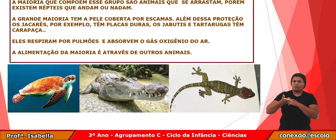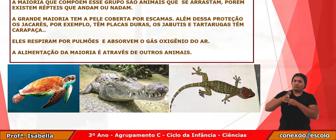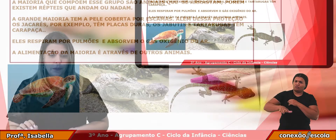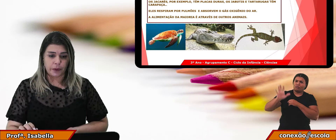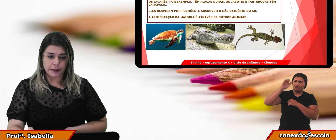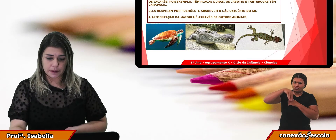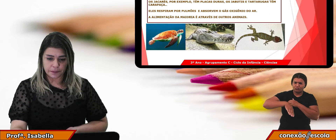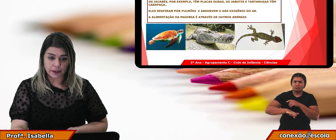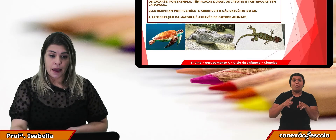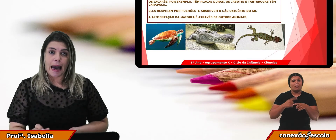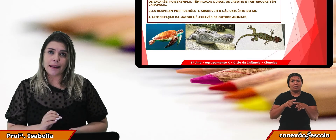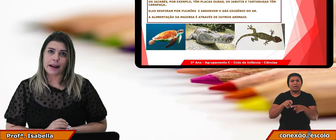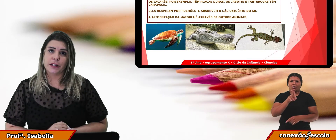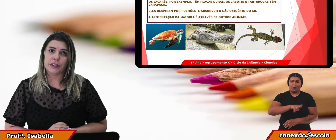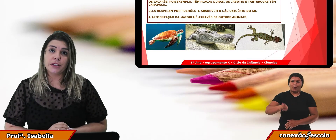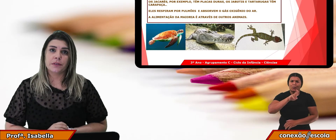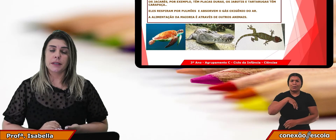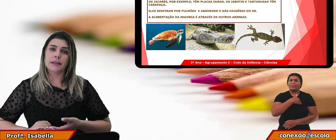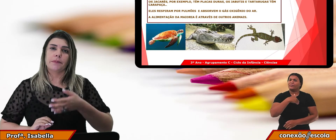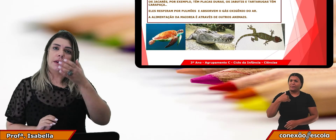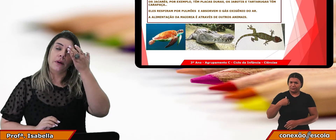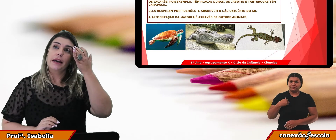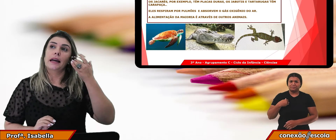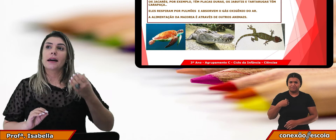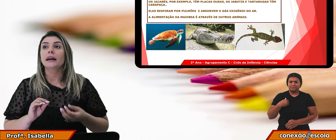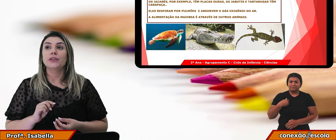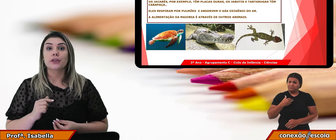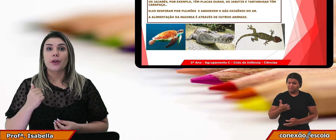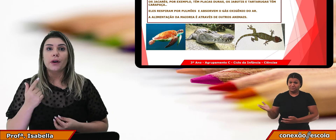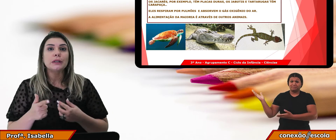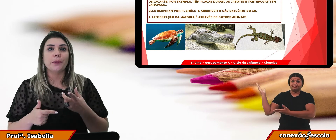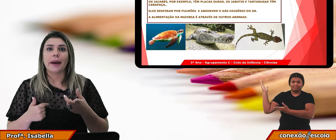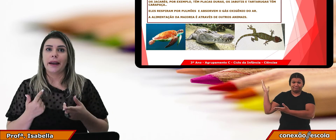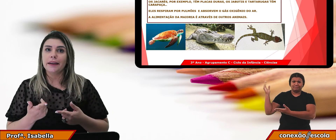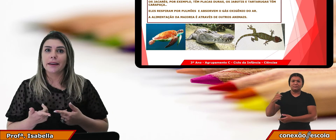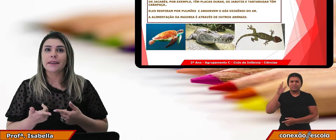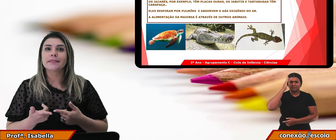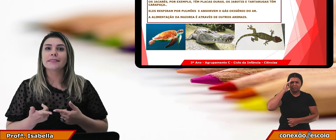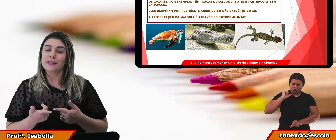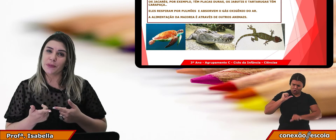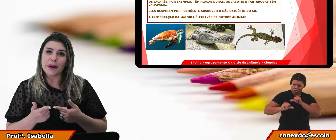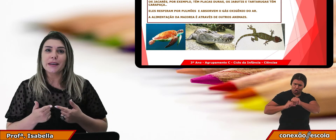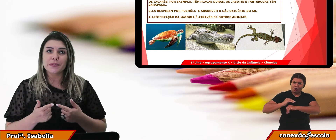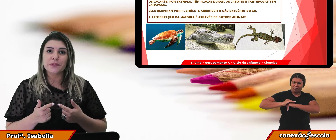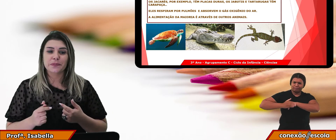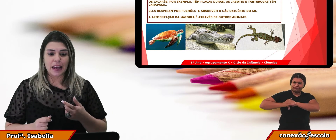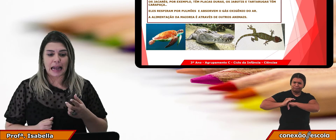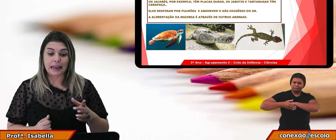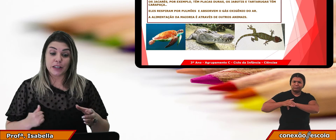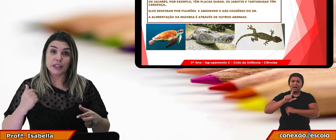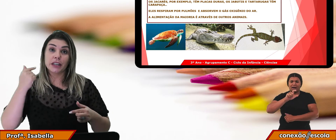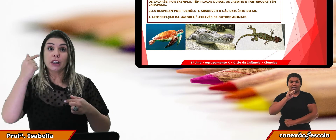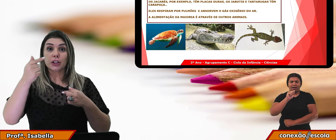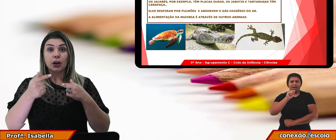por pulmões. A lagartixa, vocês sabiam que a lagartixa troca de pele? Isso mesmo,